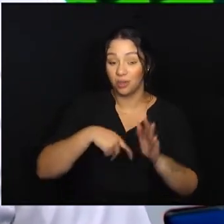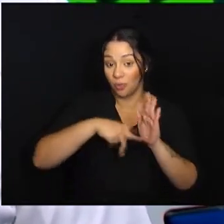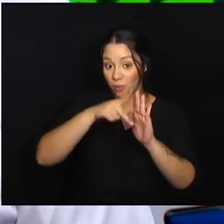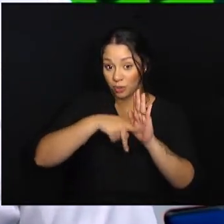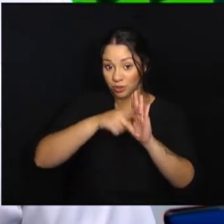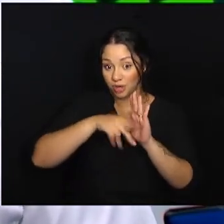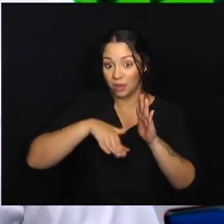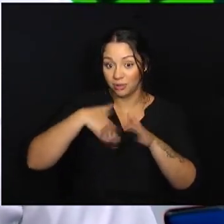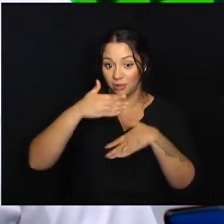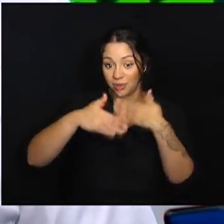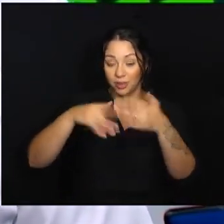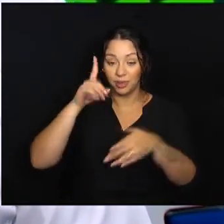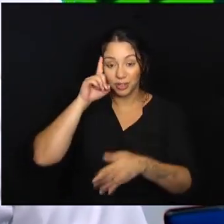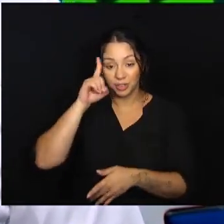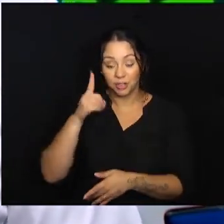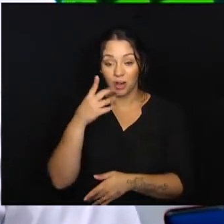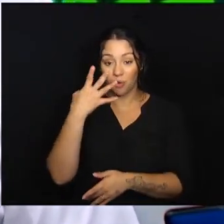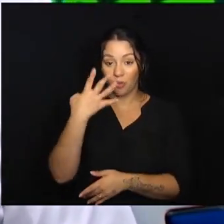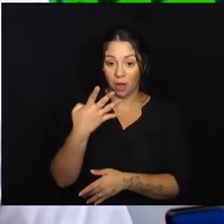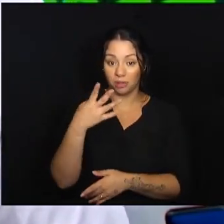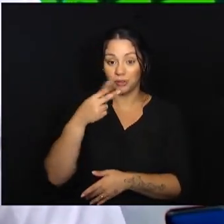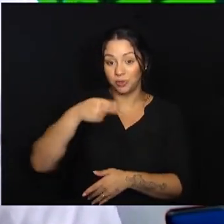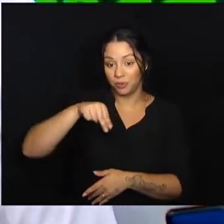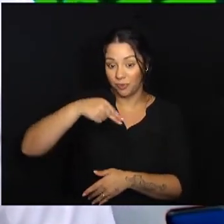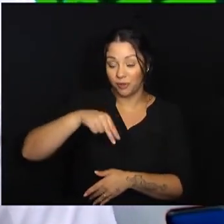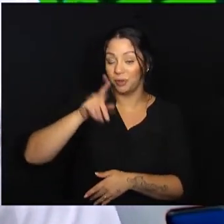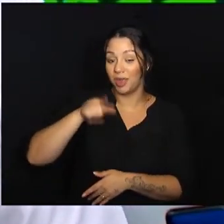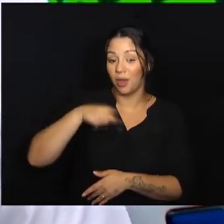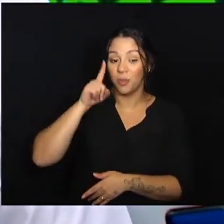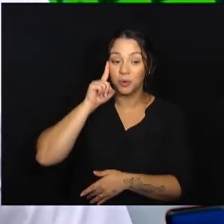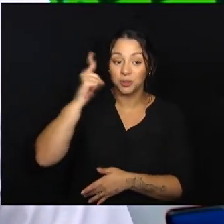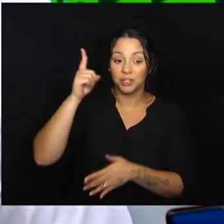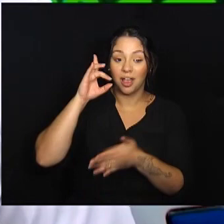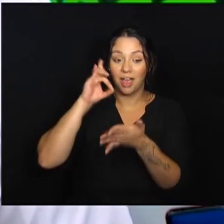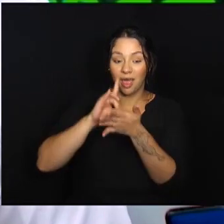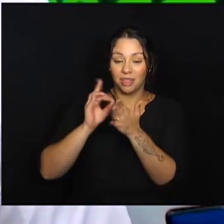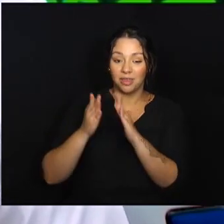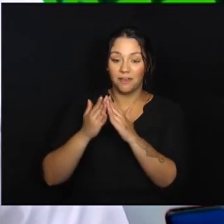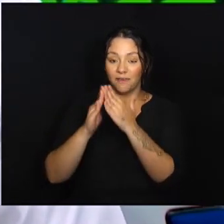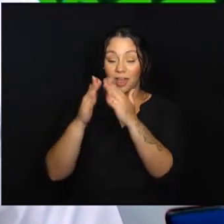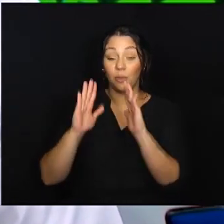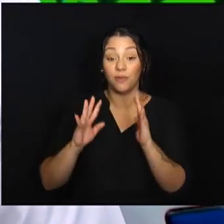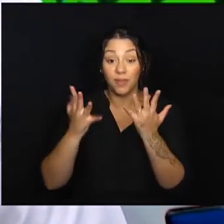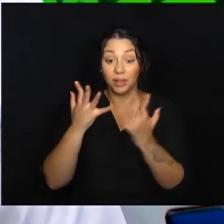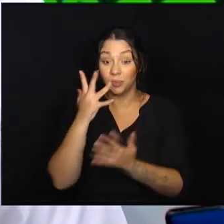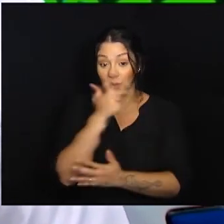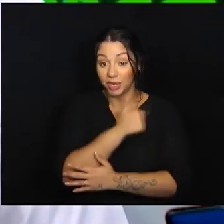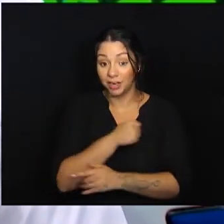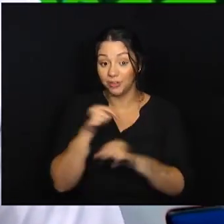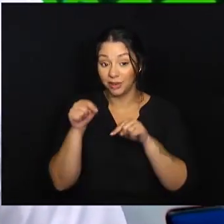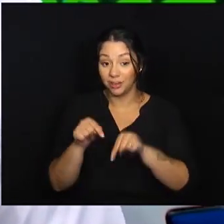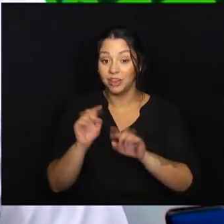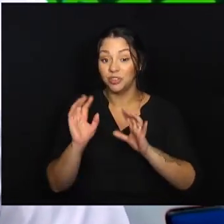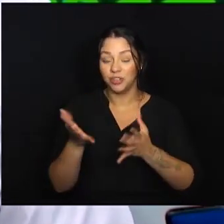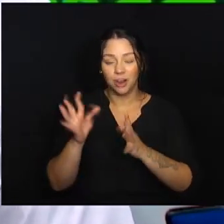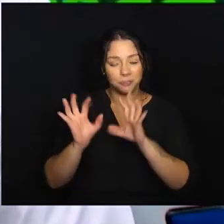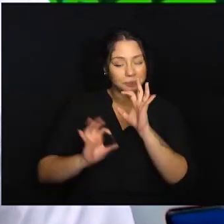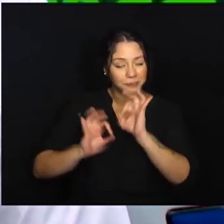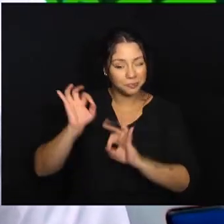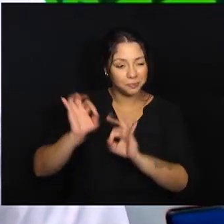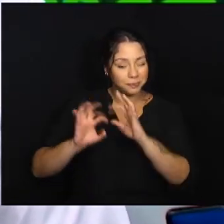dia 4 de novembro, onde vai ser um evento muito bonito aqui na cidade de Campinas. E como você disse, já estamos elaborando também